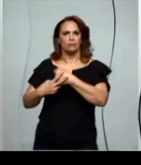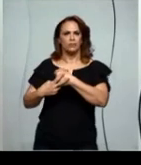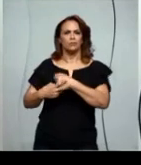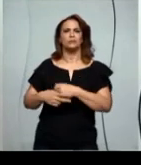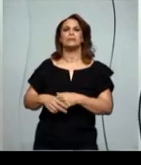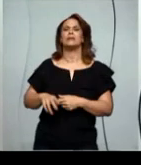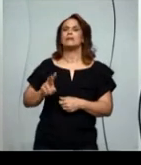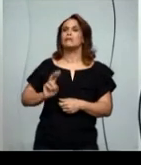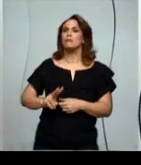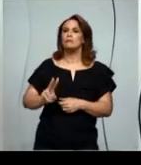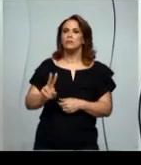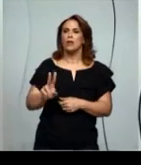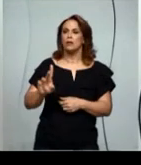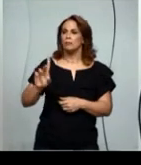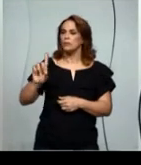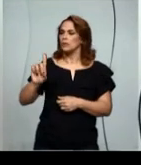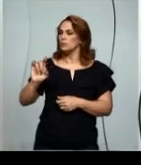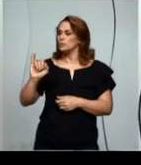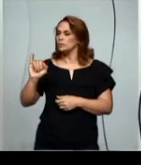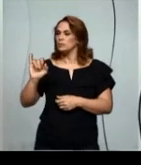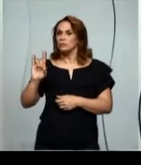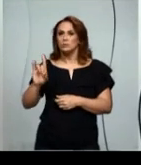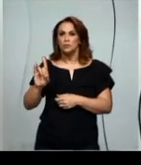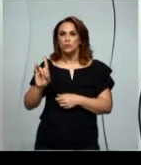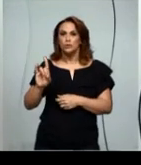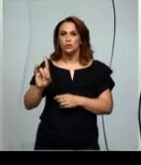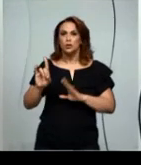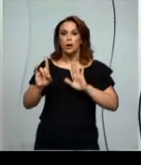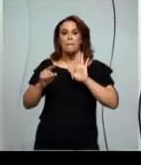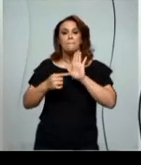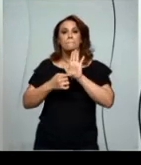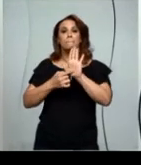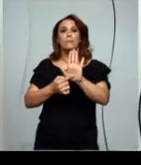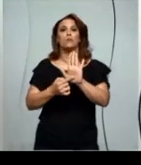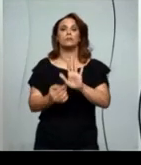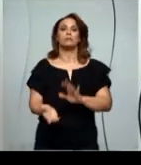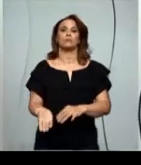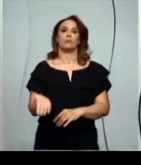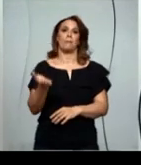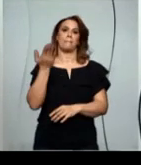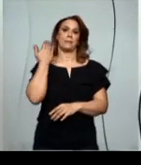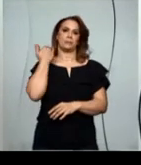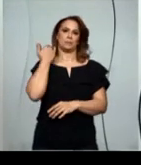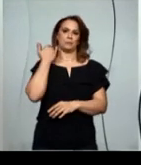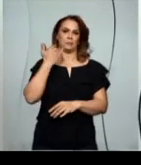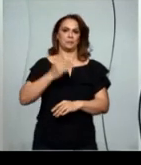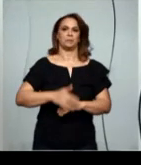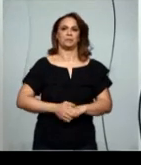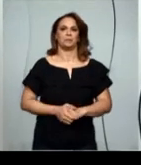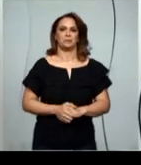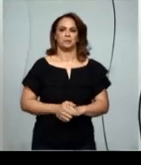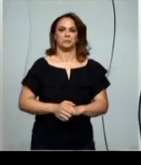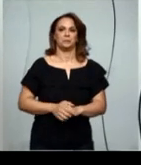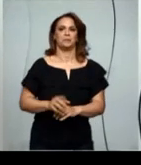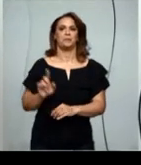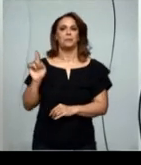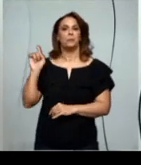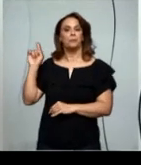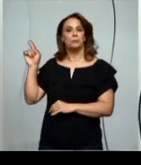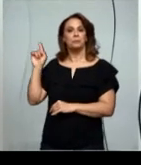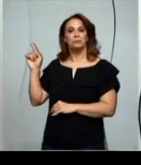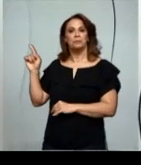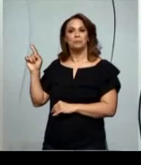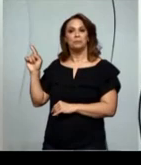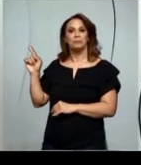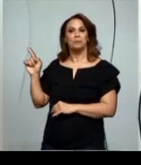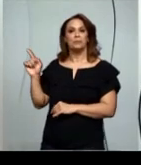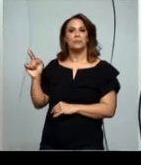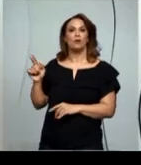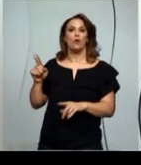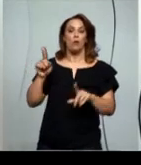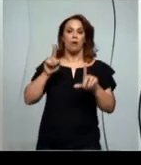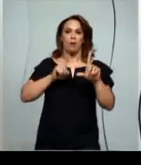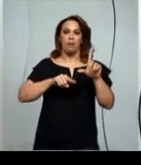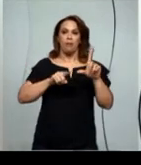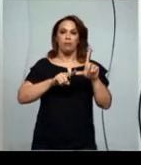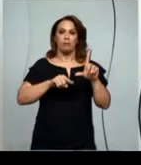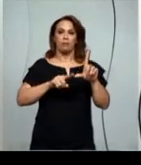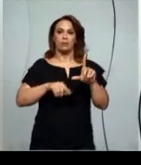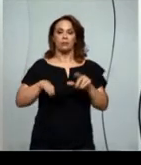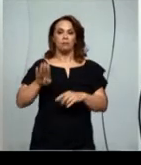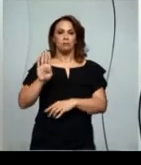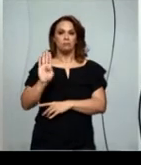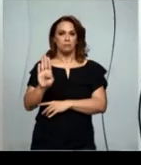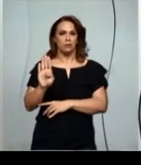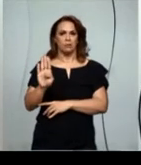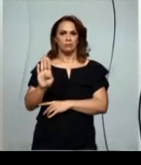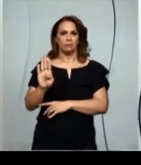Letra B, we went to the grocery store. Então, aqui nós temos o verbo went, é o passado de go, fomos. Nós fomos